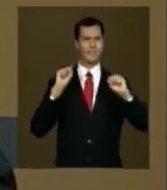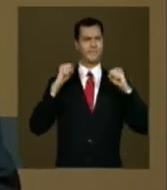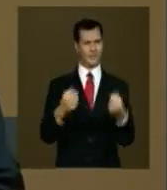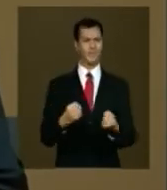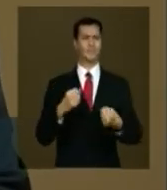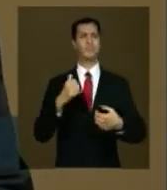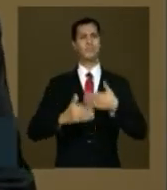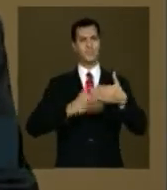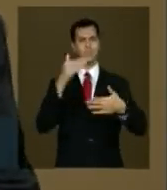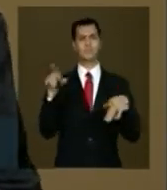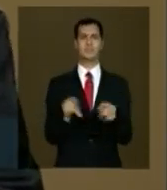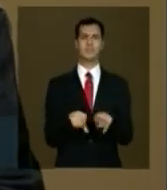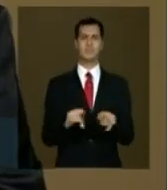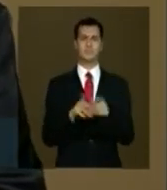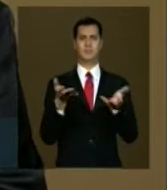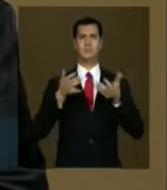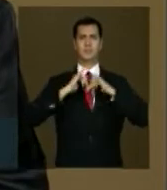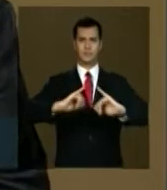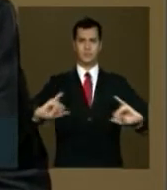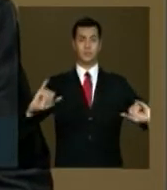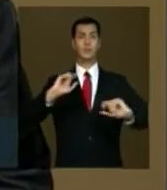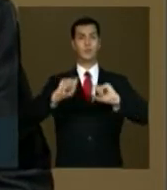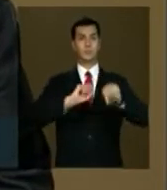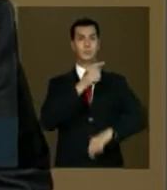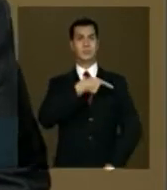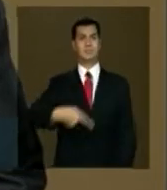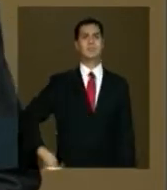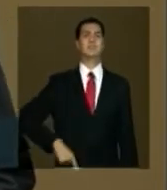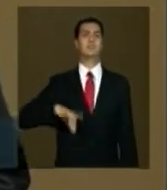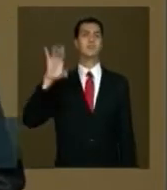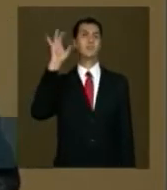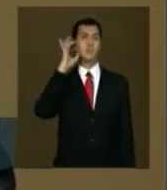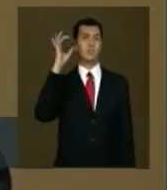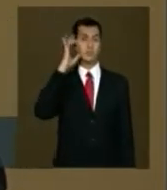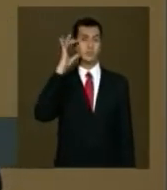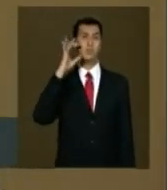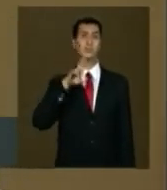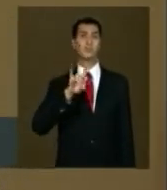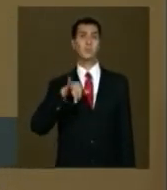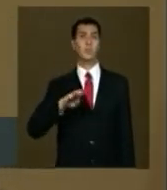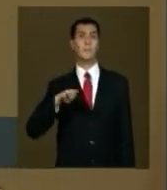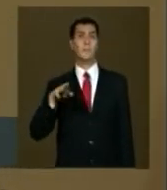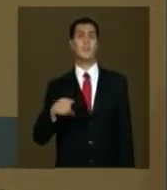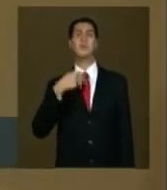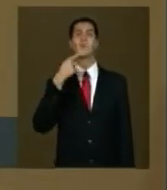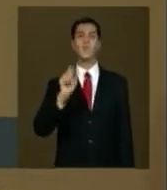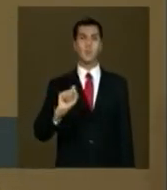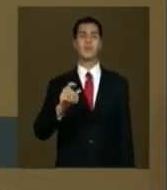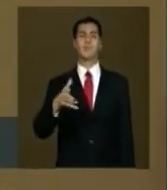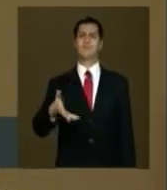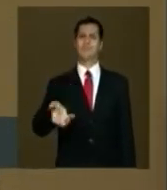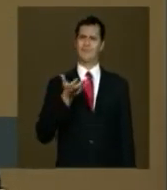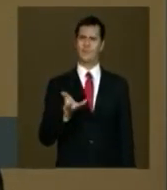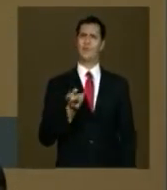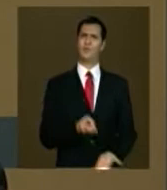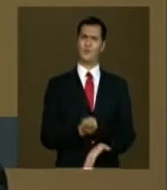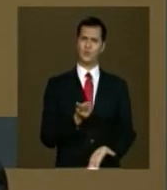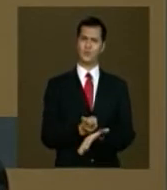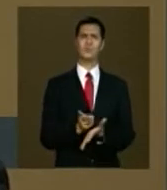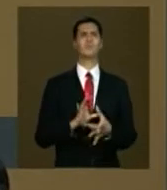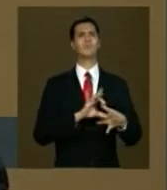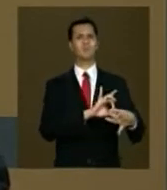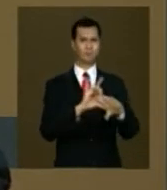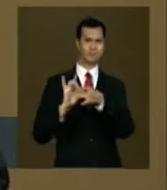reafirmar a determinação da nossa presidenta Dilma em continuar avançando nessa agenda de cooperação de troca de